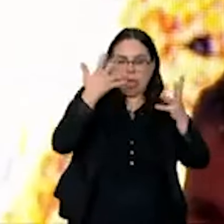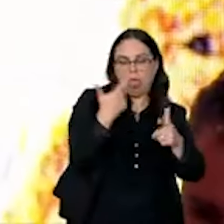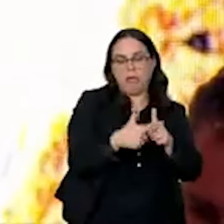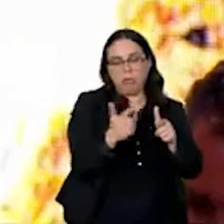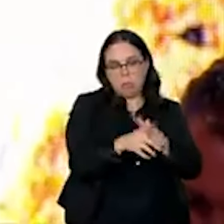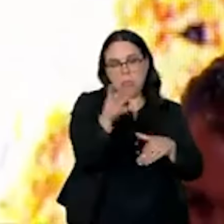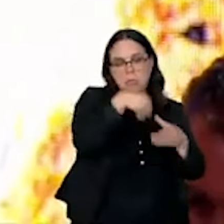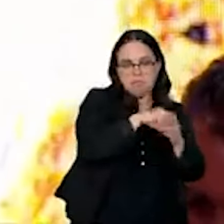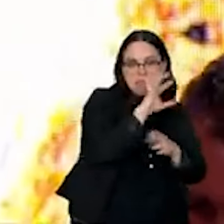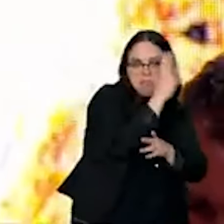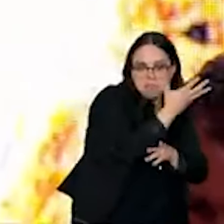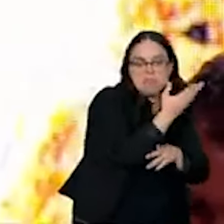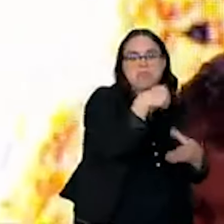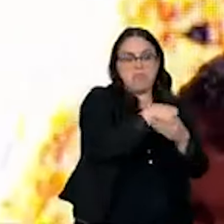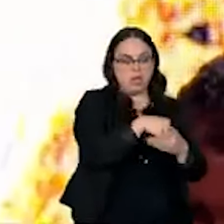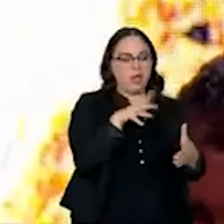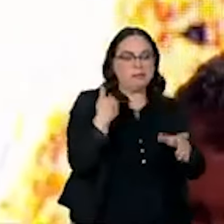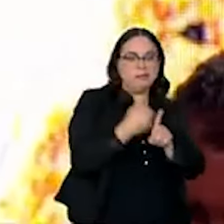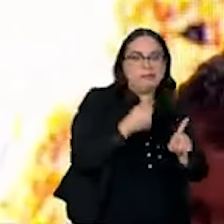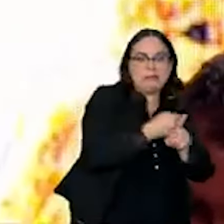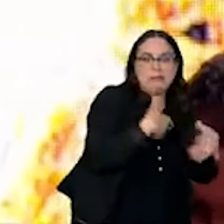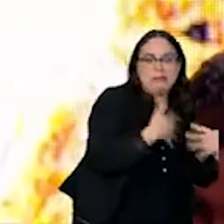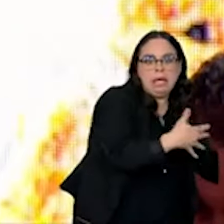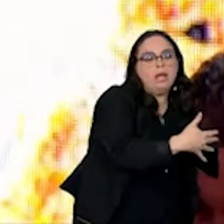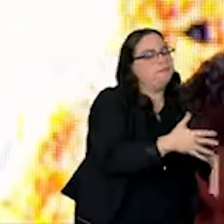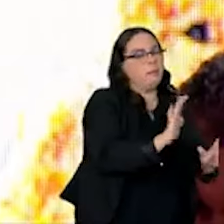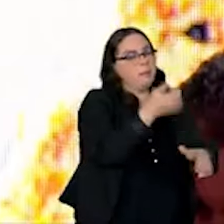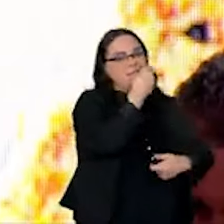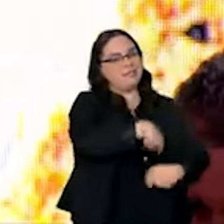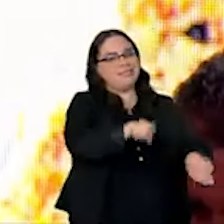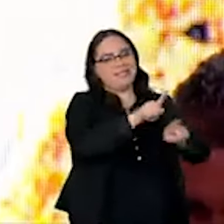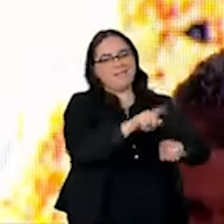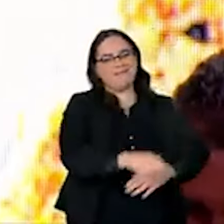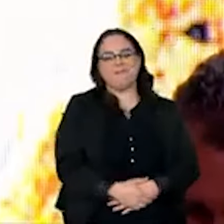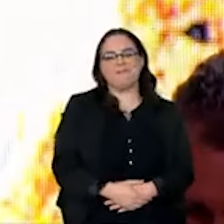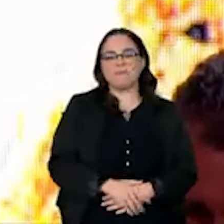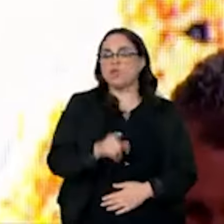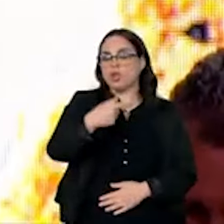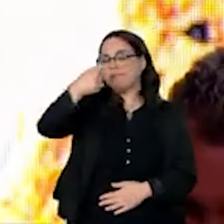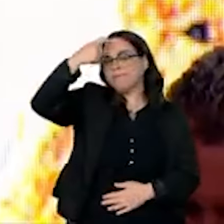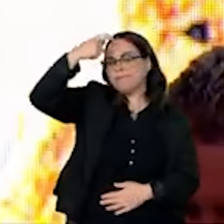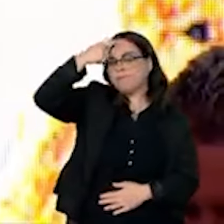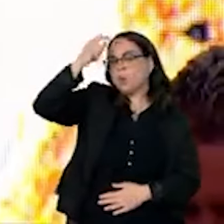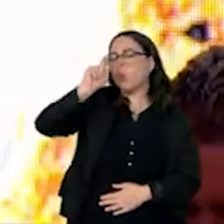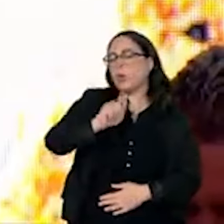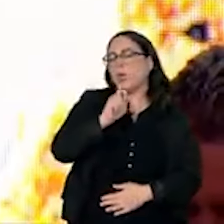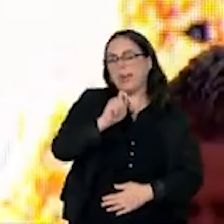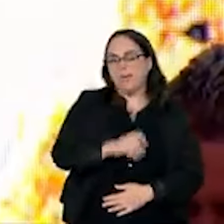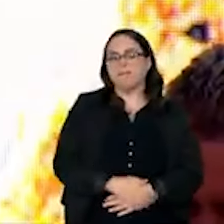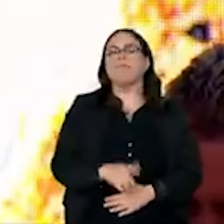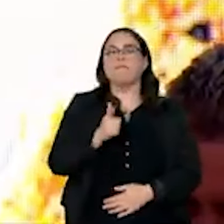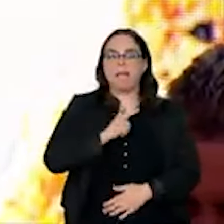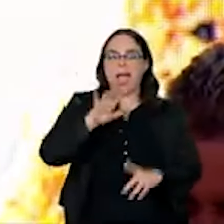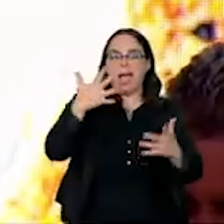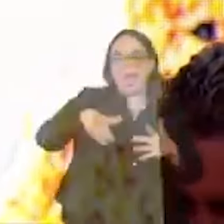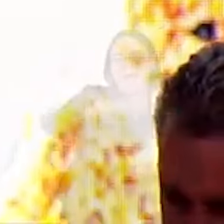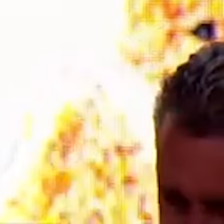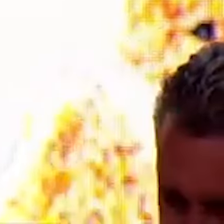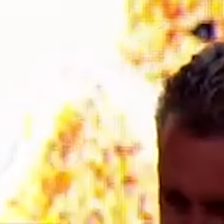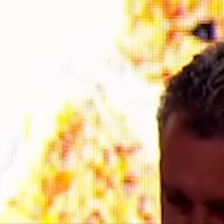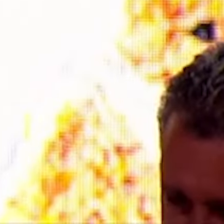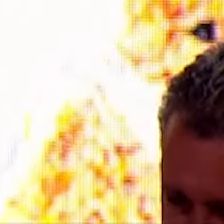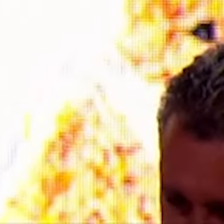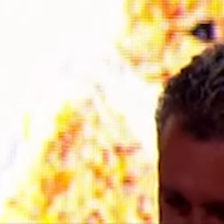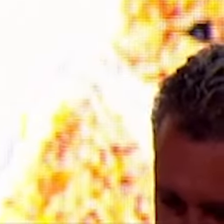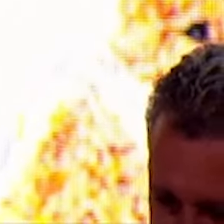acontecer para a gente correr atrás. A gente está tomando consciência de que a questão climática